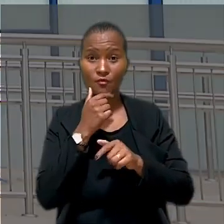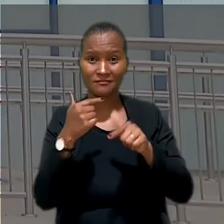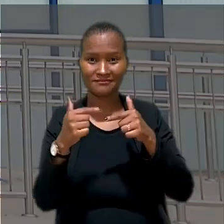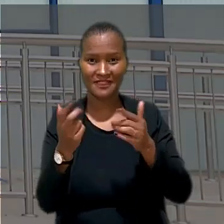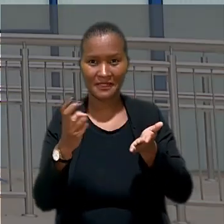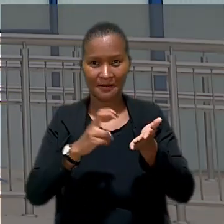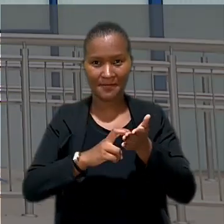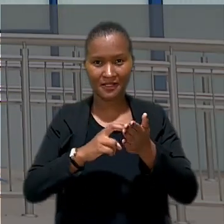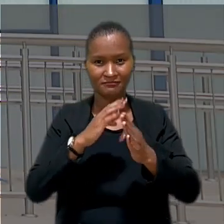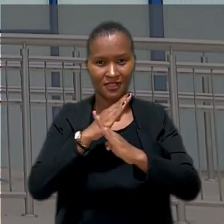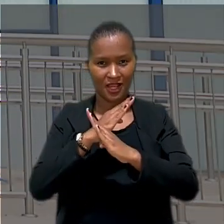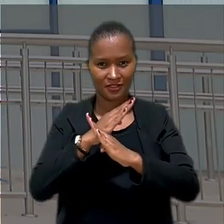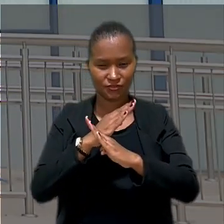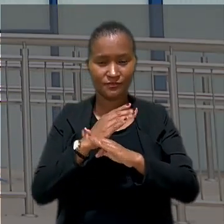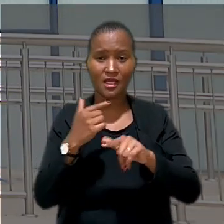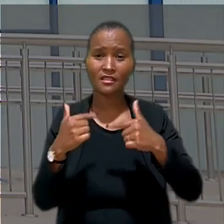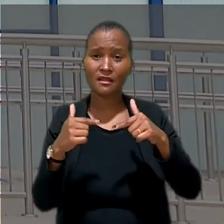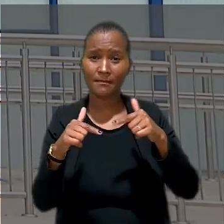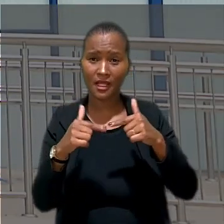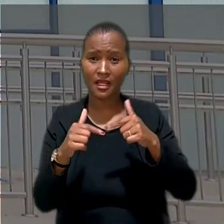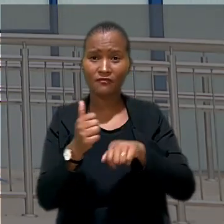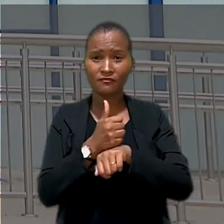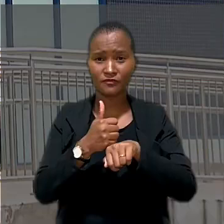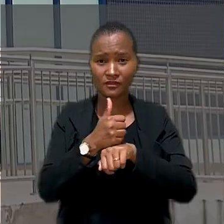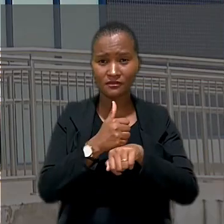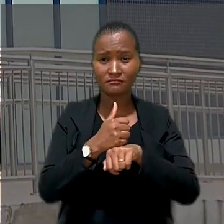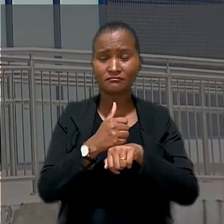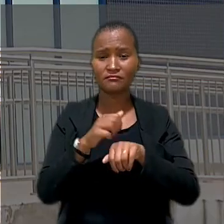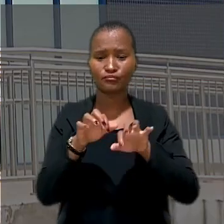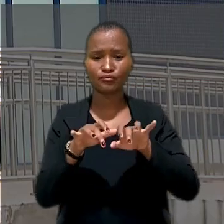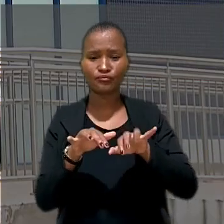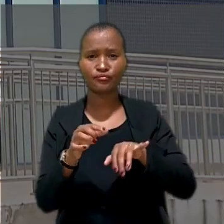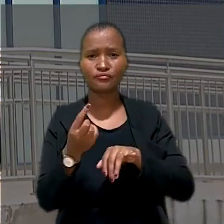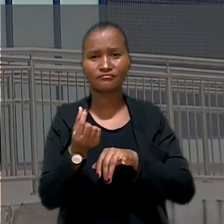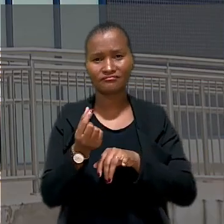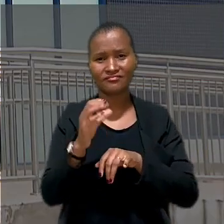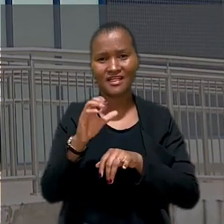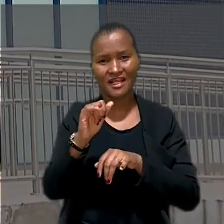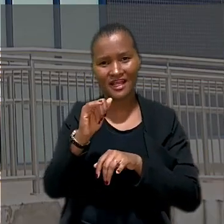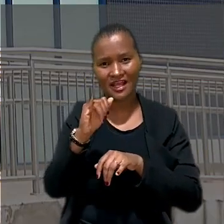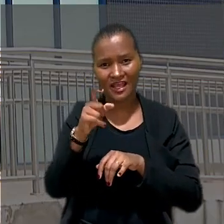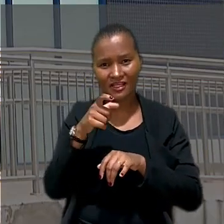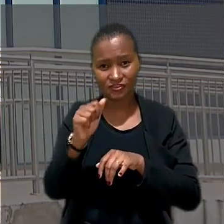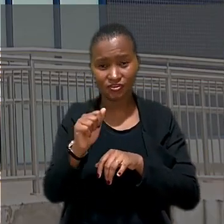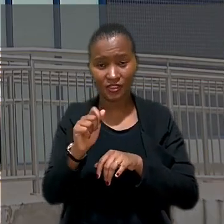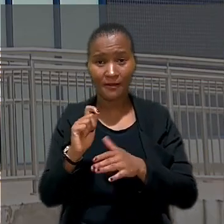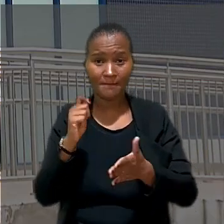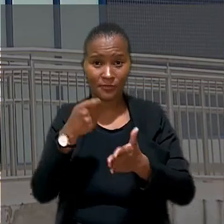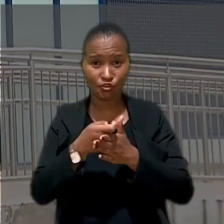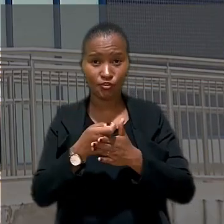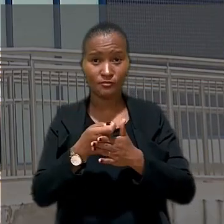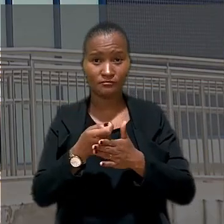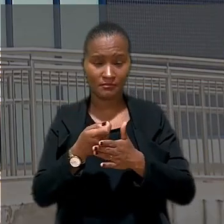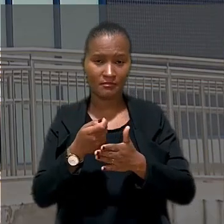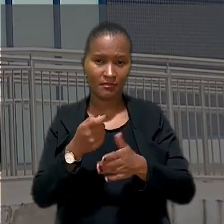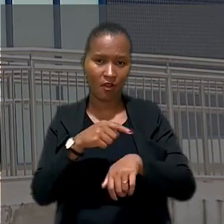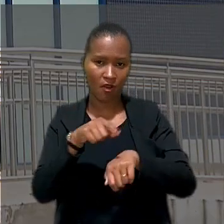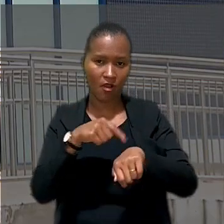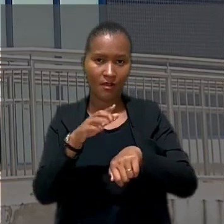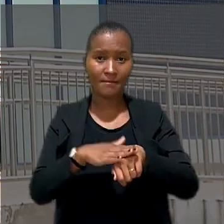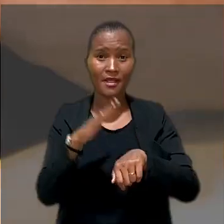O bancário da Caixa Econômica Federal exercia o cargo de caixa executivo e pediu pagamento de horas extras